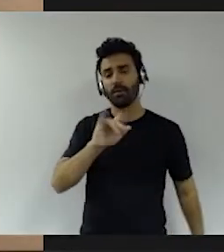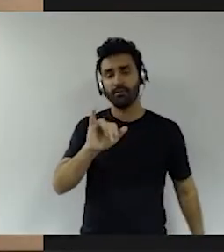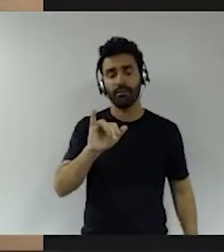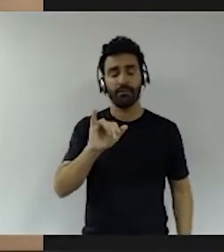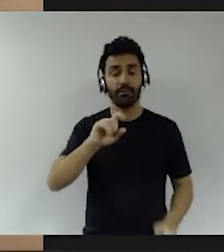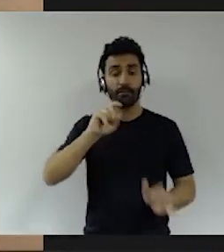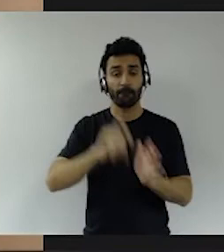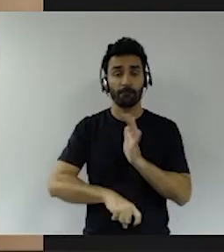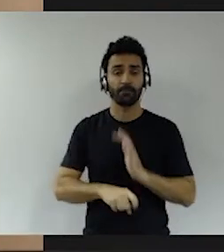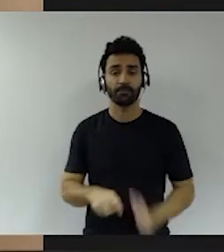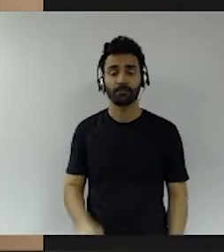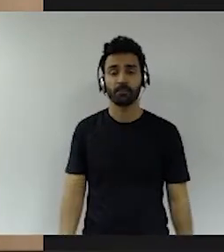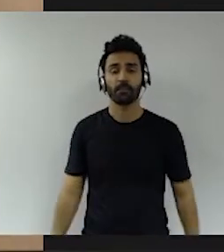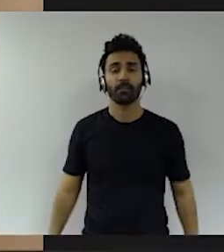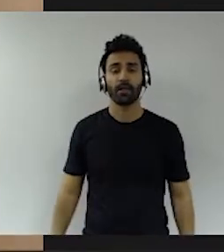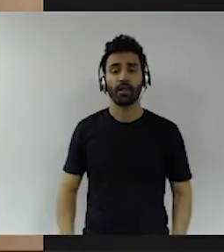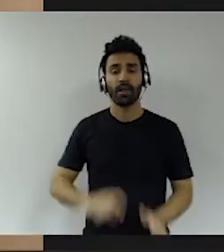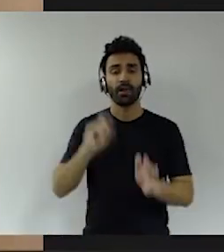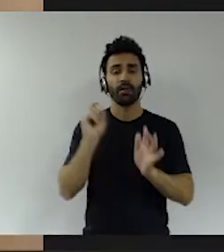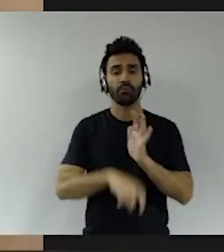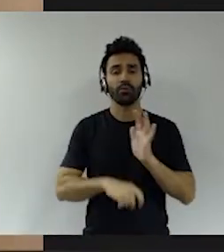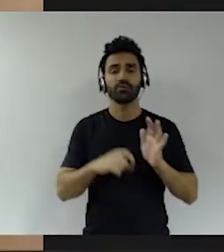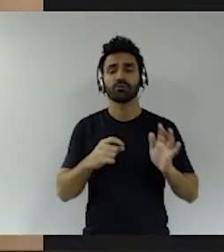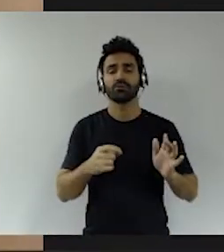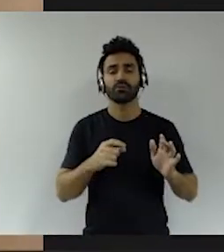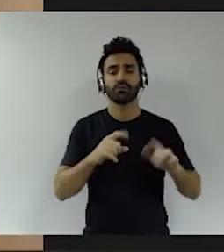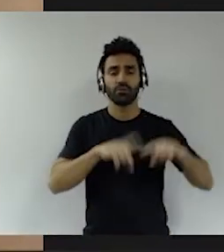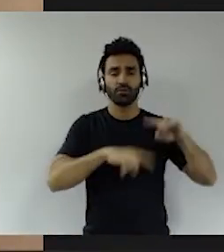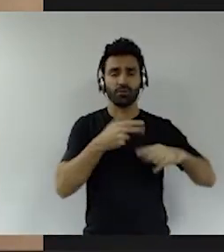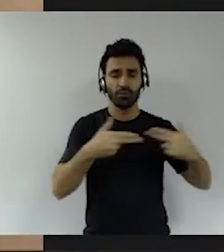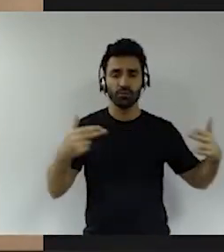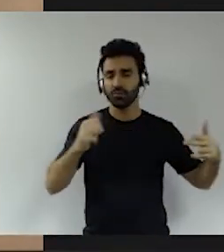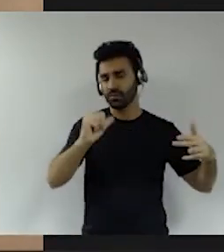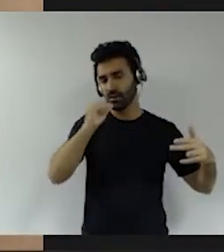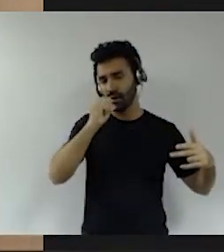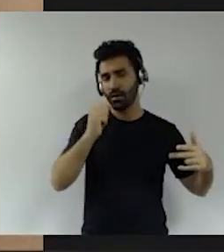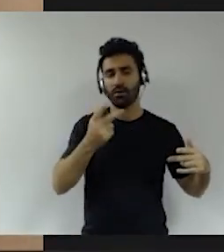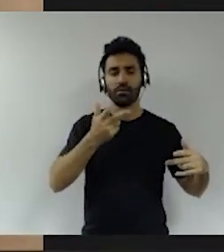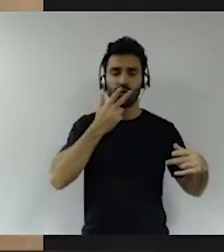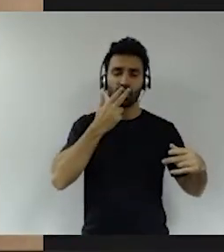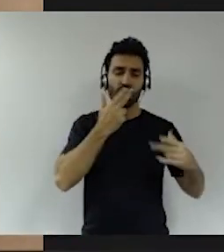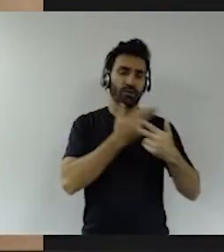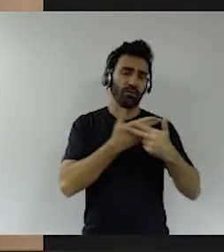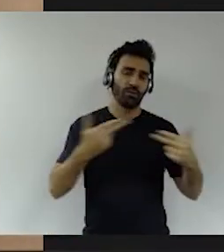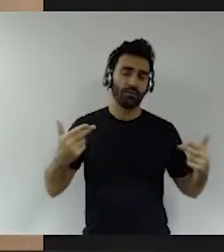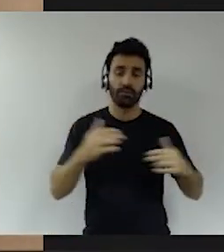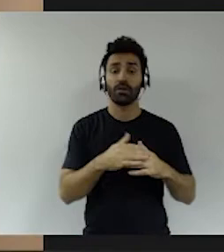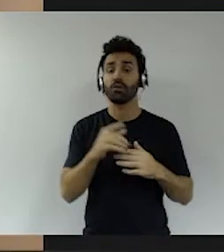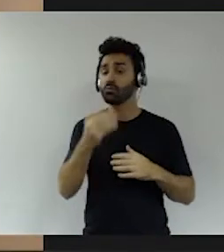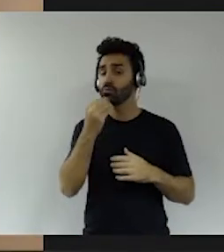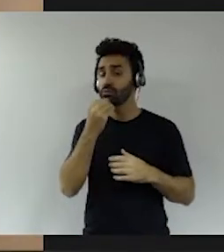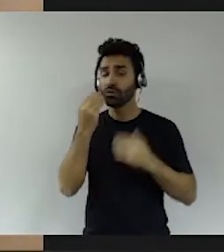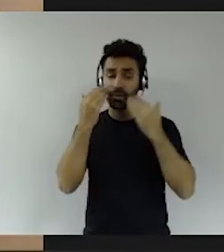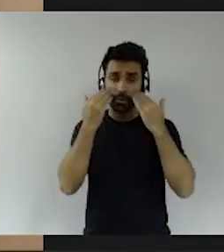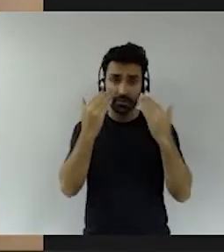imposto do pecado, enfim, ele poderia ter apresentado toda a parte